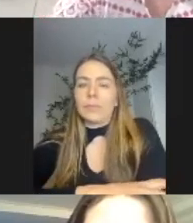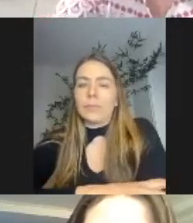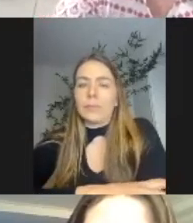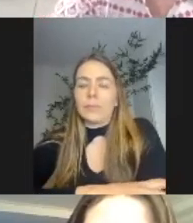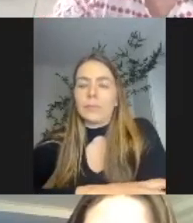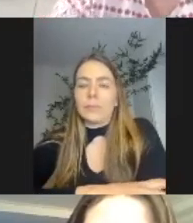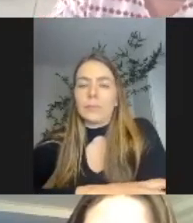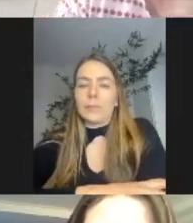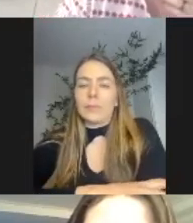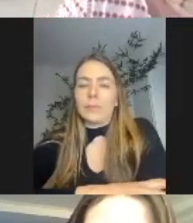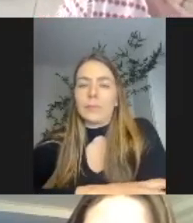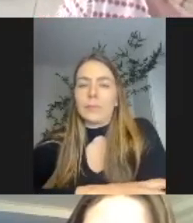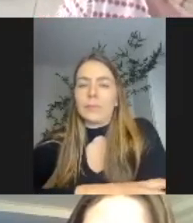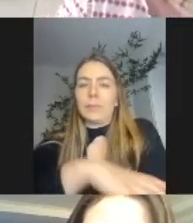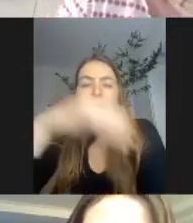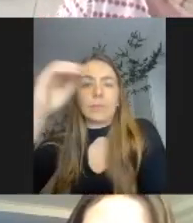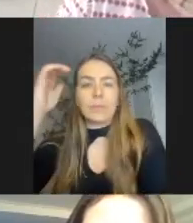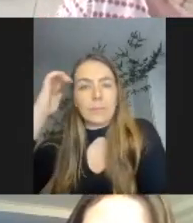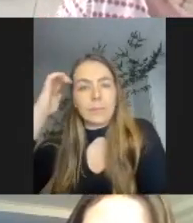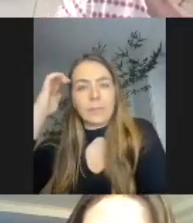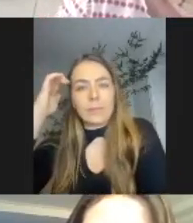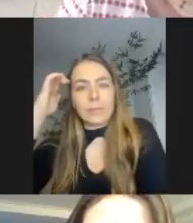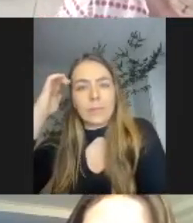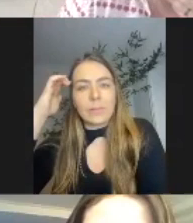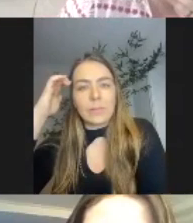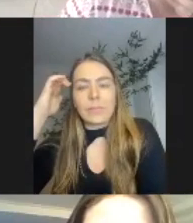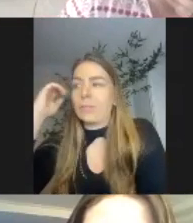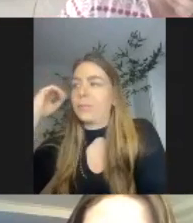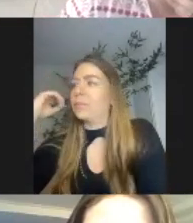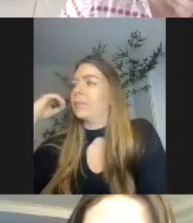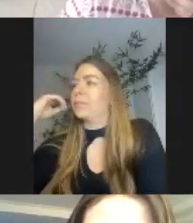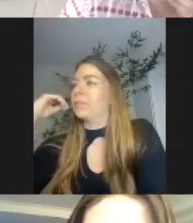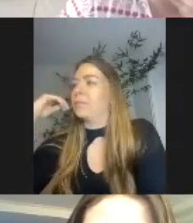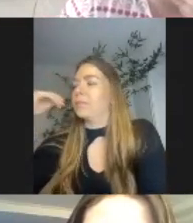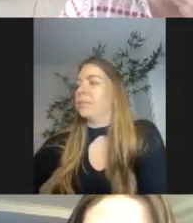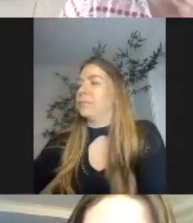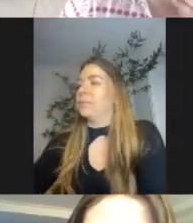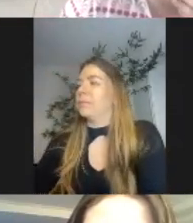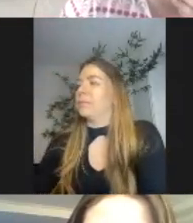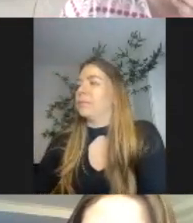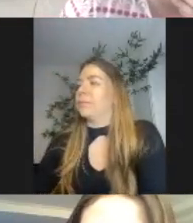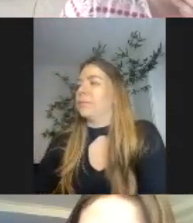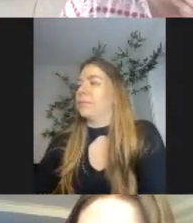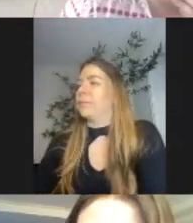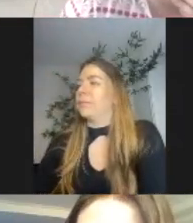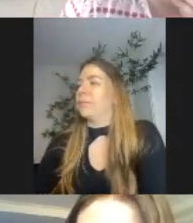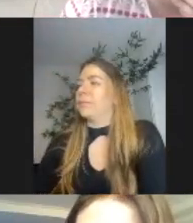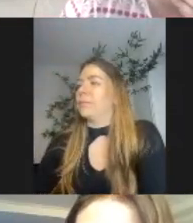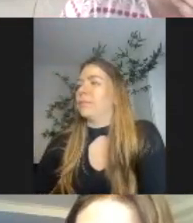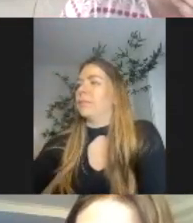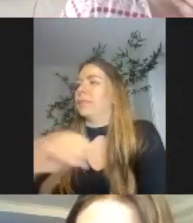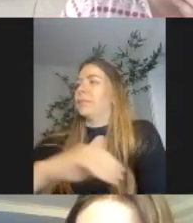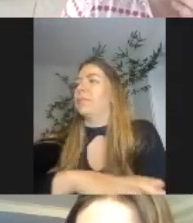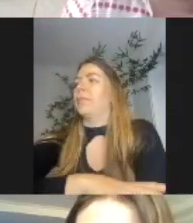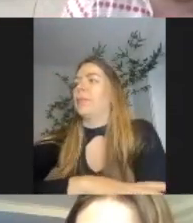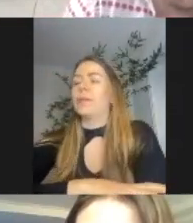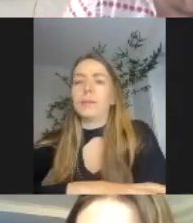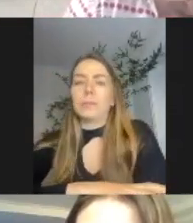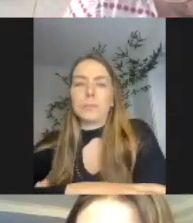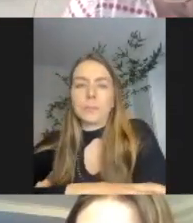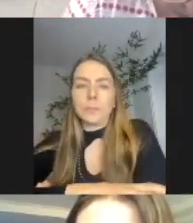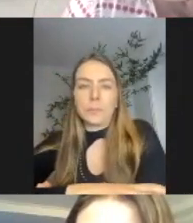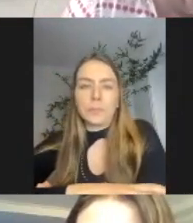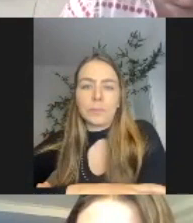Então, agora, gente, próxima coisa que é importante a gente dar uma lembrada com vocês. Ver se ele tá passando aqui.